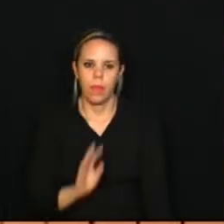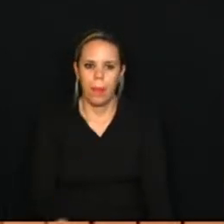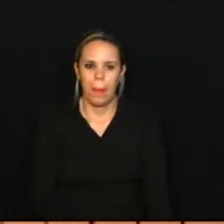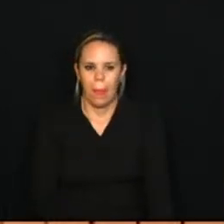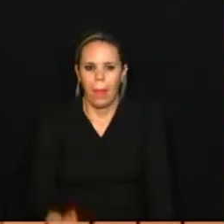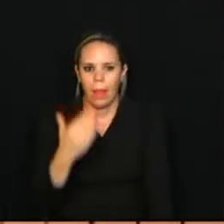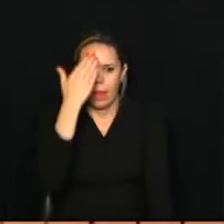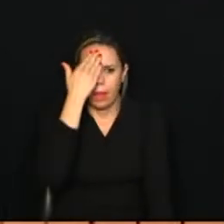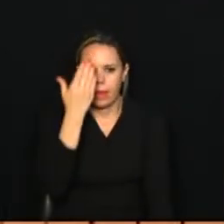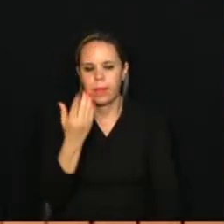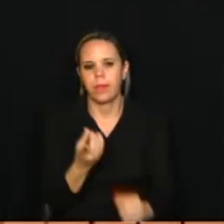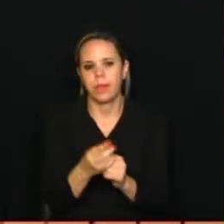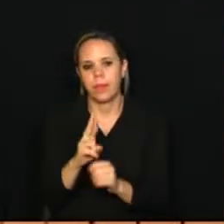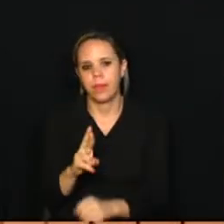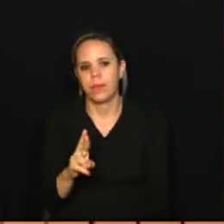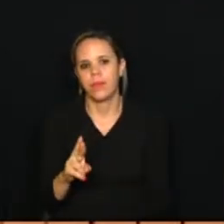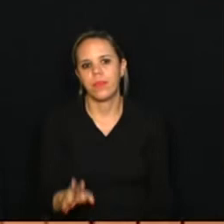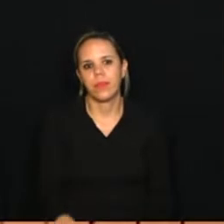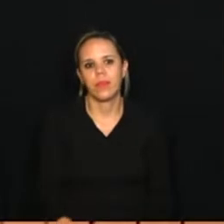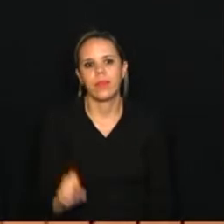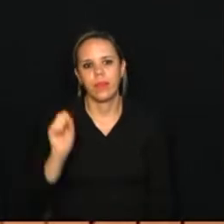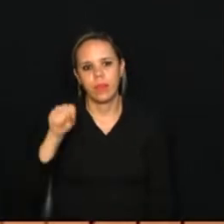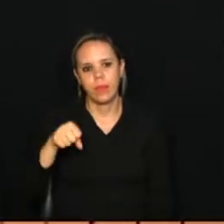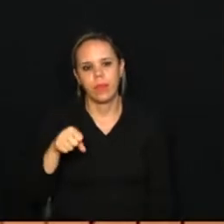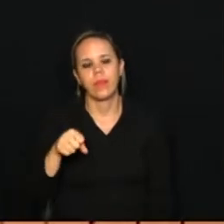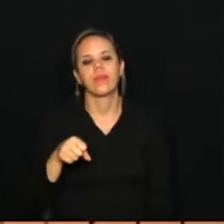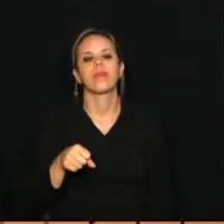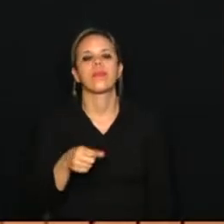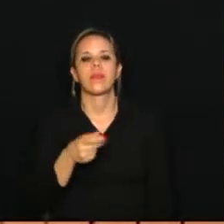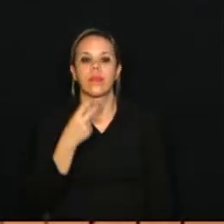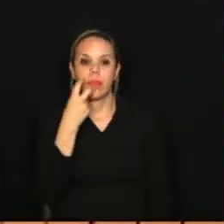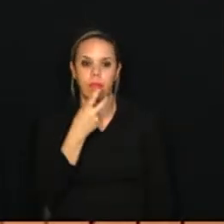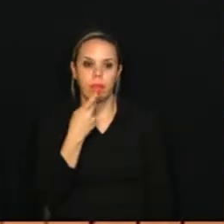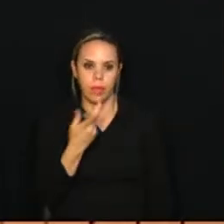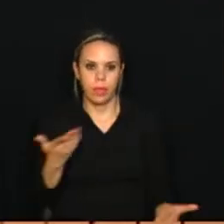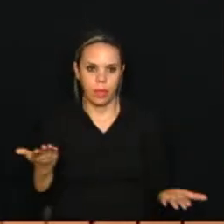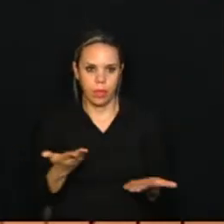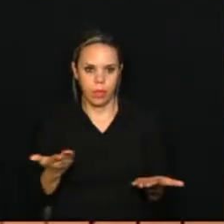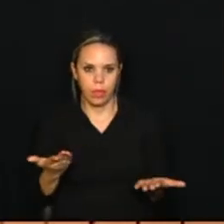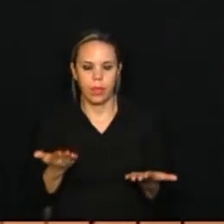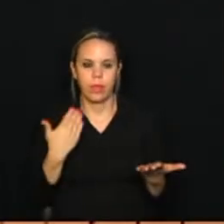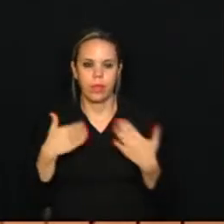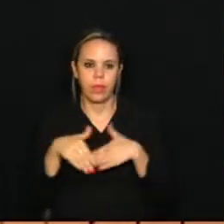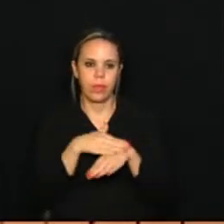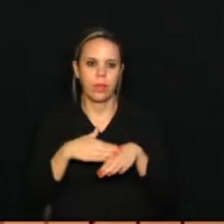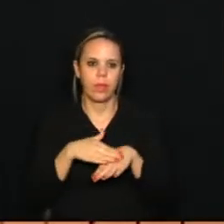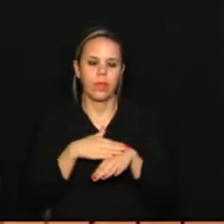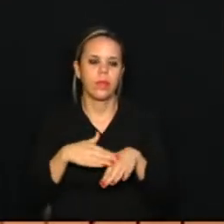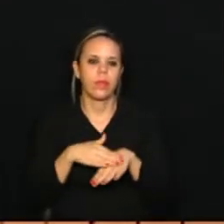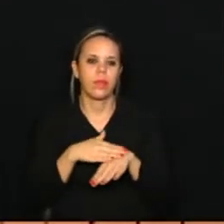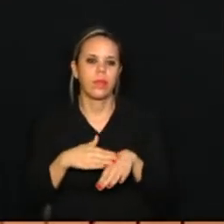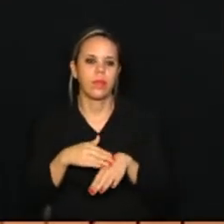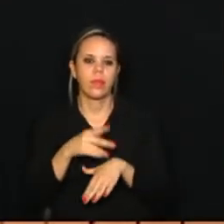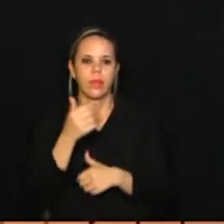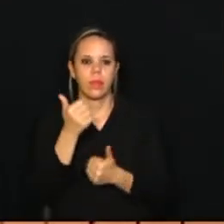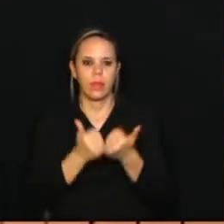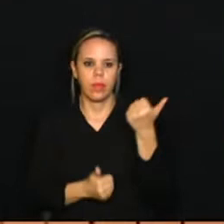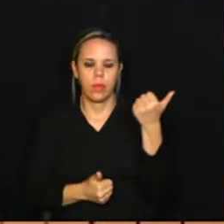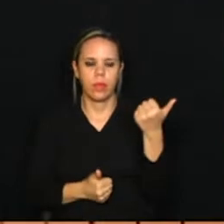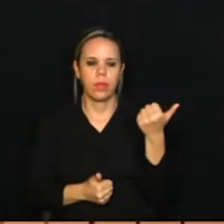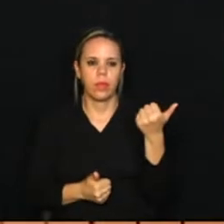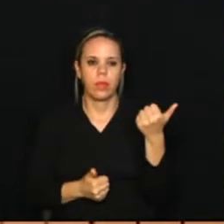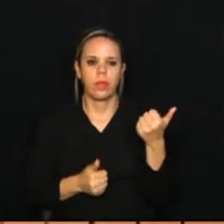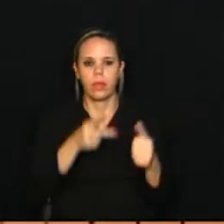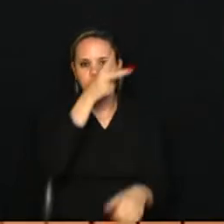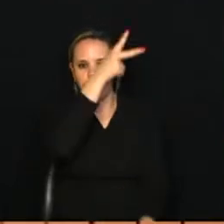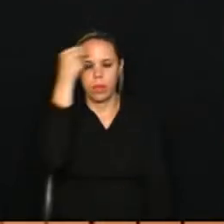Obrigada, doutor Rodrigo. Agora sim, o áudio. Ainda hoje eu estive conversando com o vice-prefeito Vanderlei de Almeida